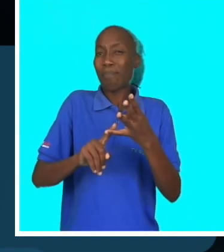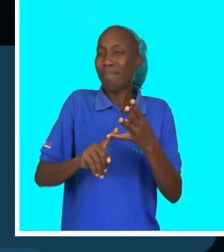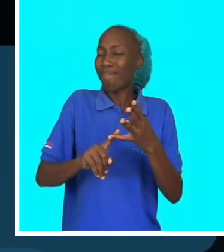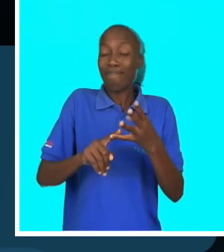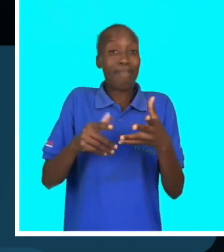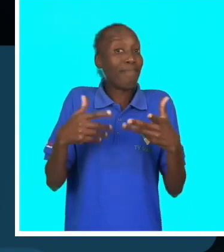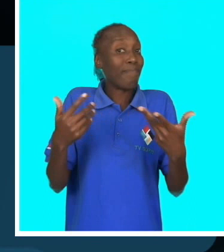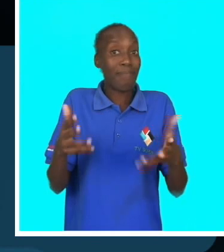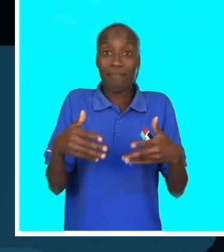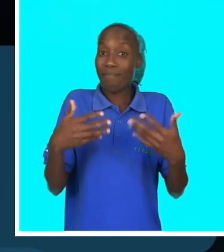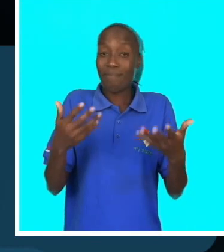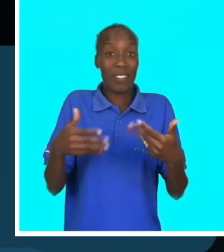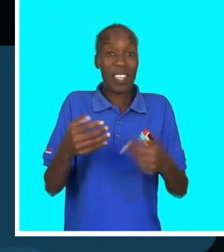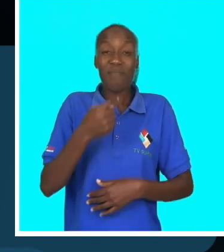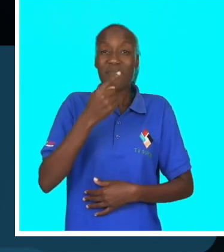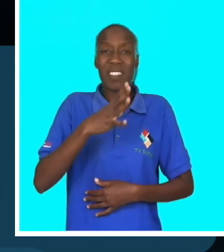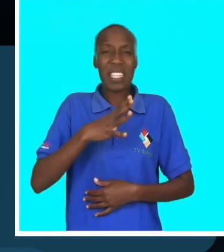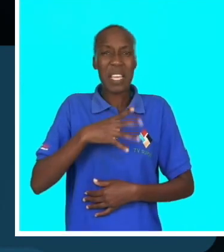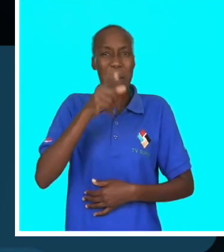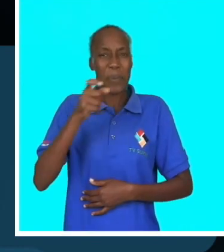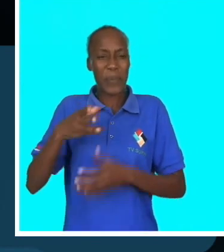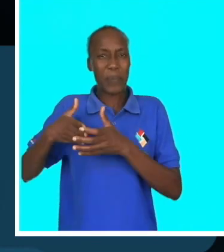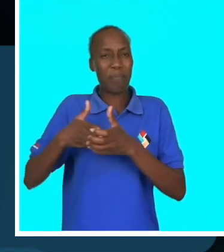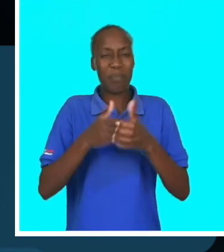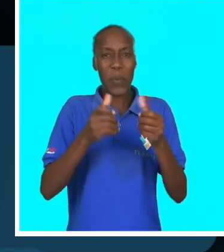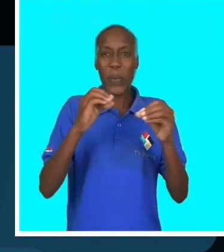cadeirante ou amputam a perna, por